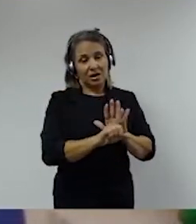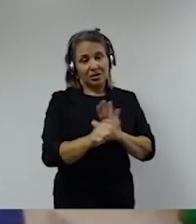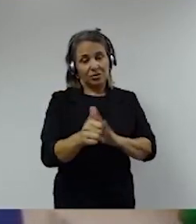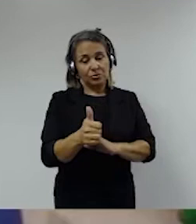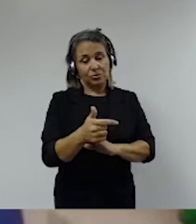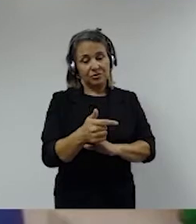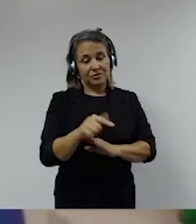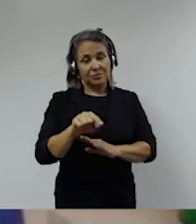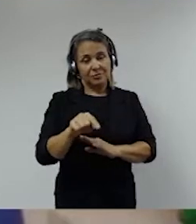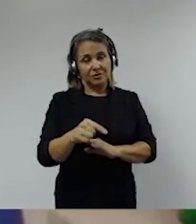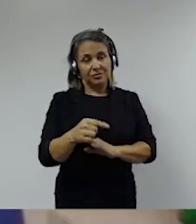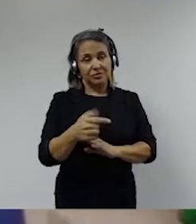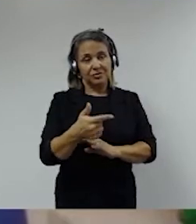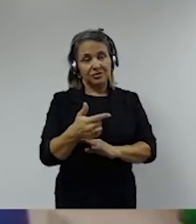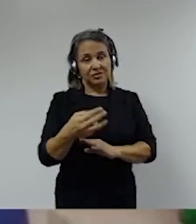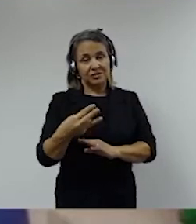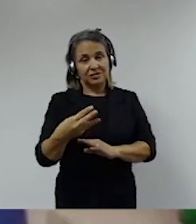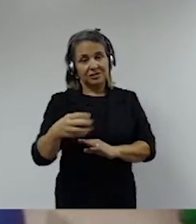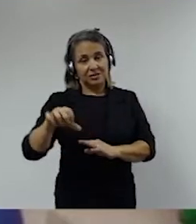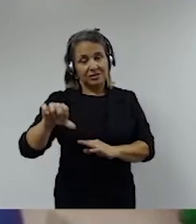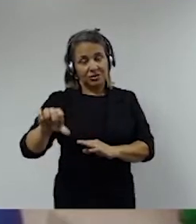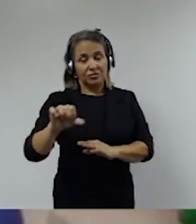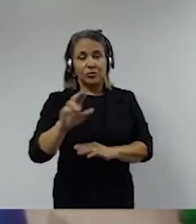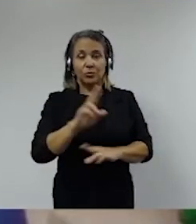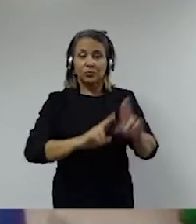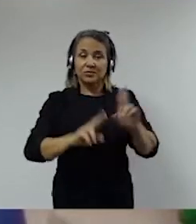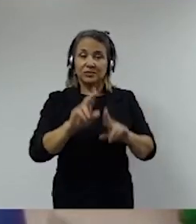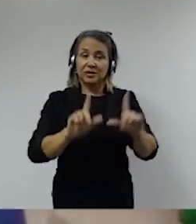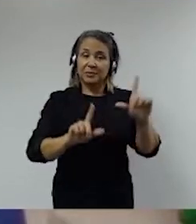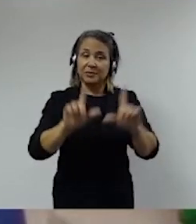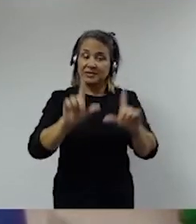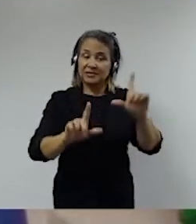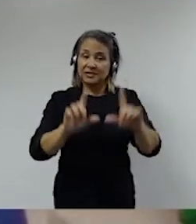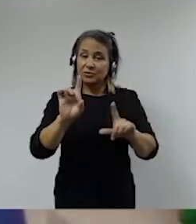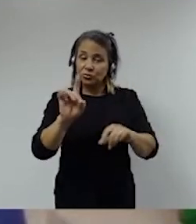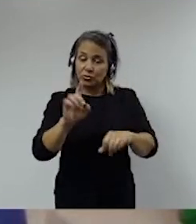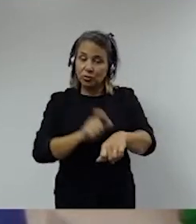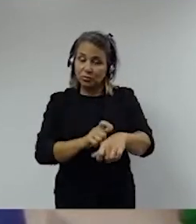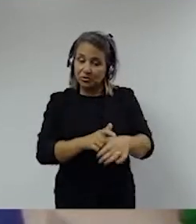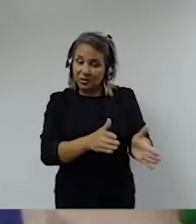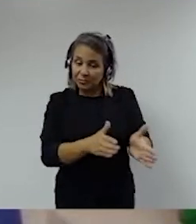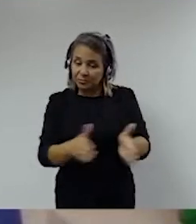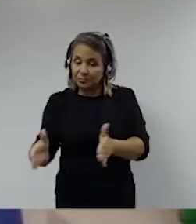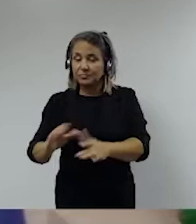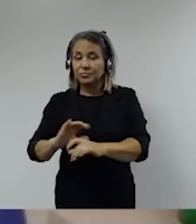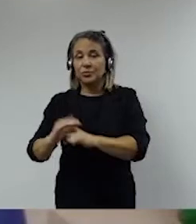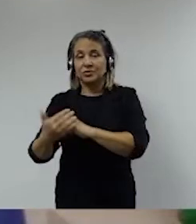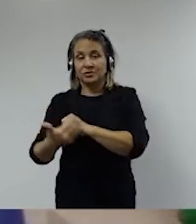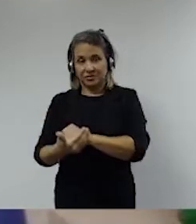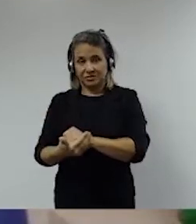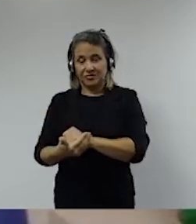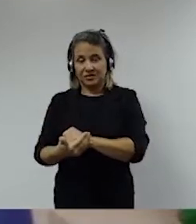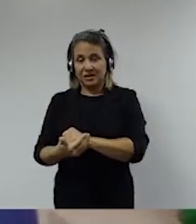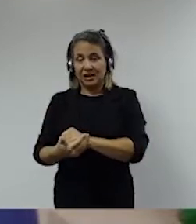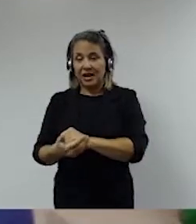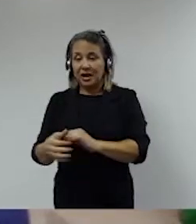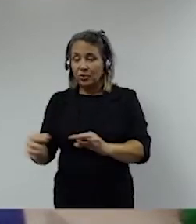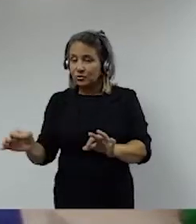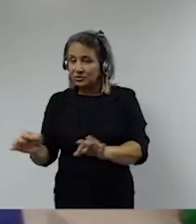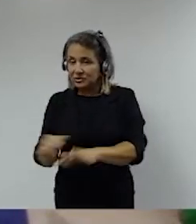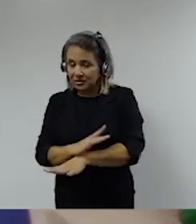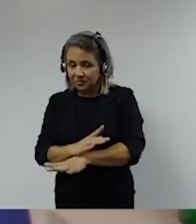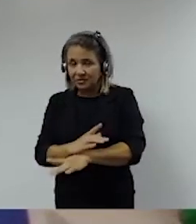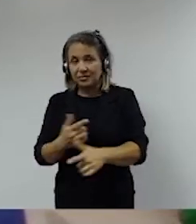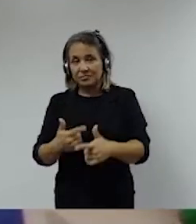dispõe sobre o uso da telemedicina apenas enquanto durar a crise pelo coronavírus, né, autorizando em caráter